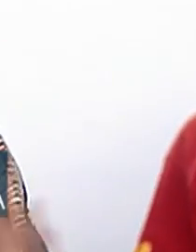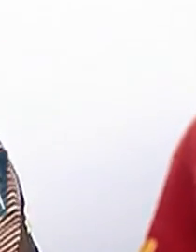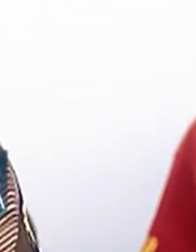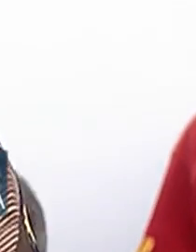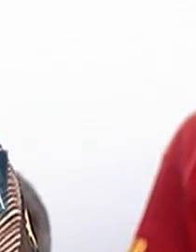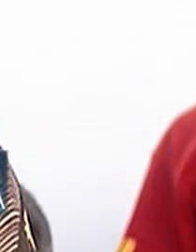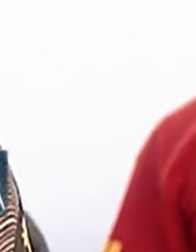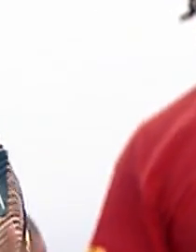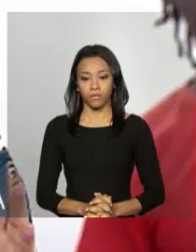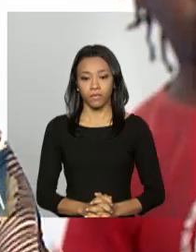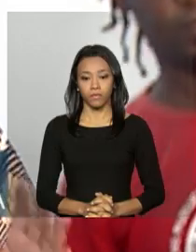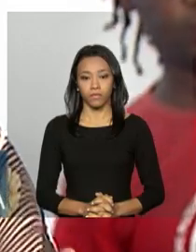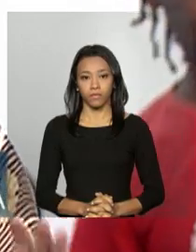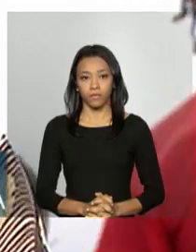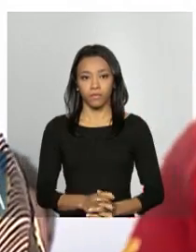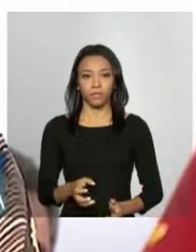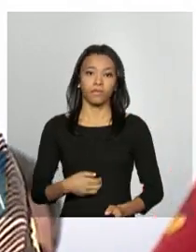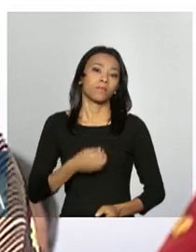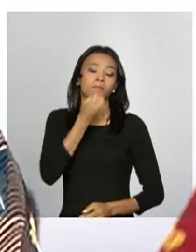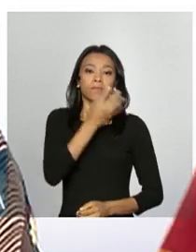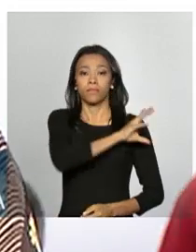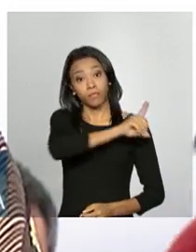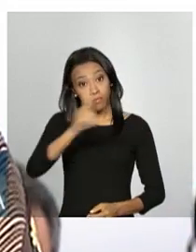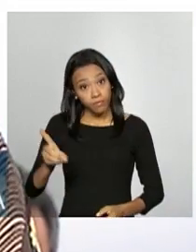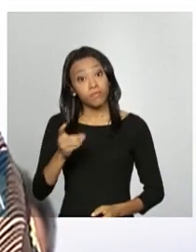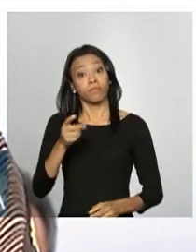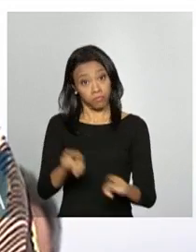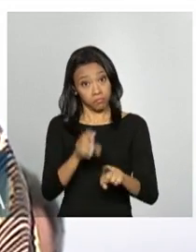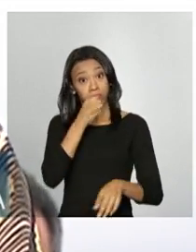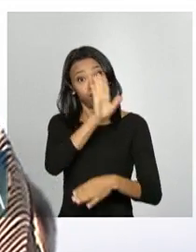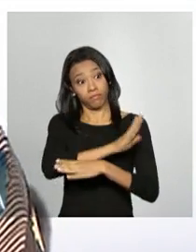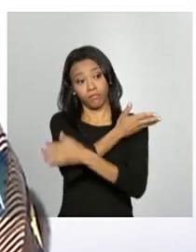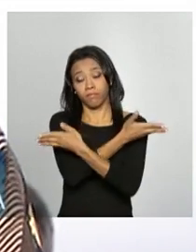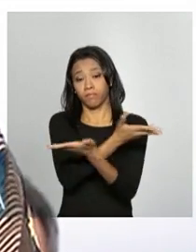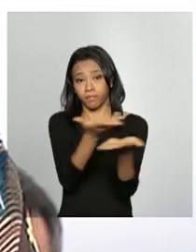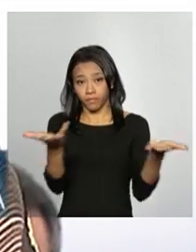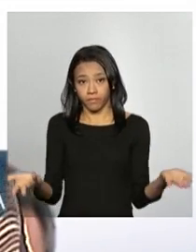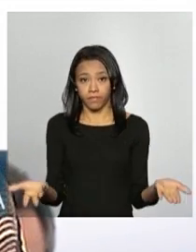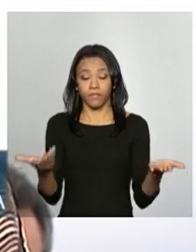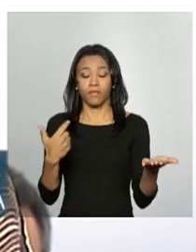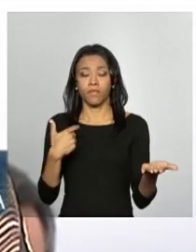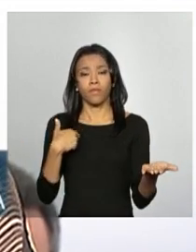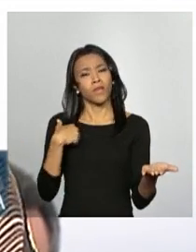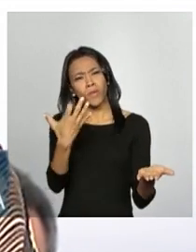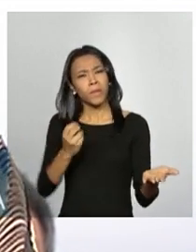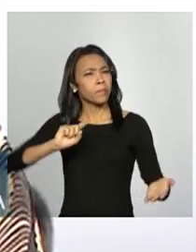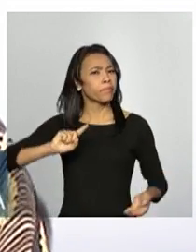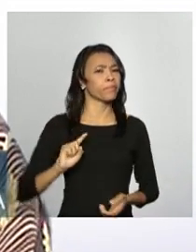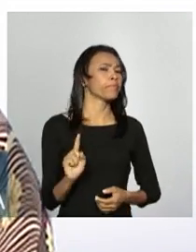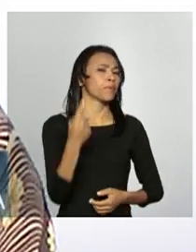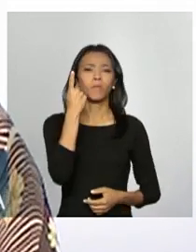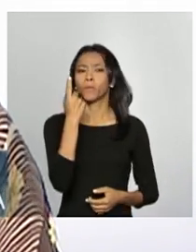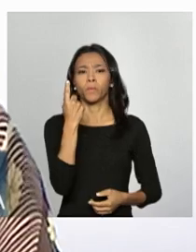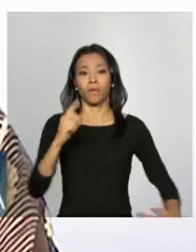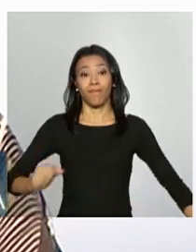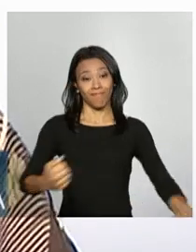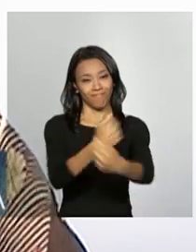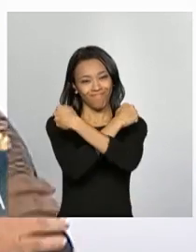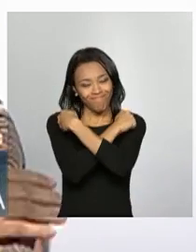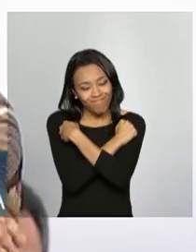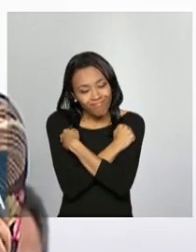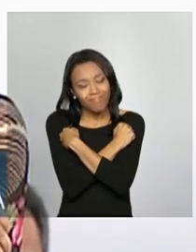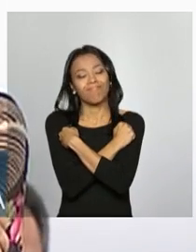Boa tarde para todas vocês e todos vocês. Eu queria primeiro dar